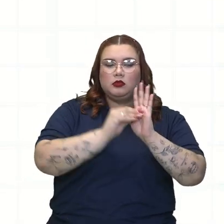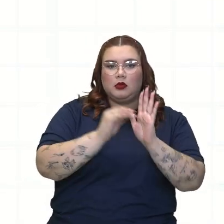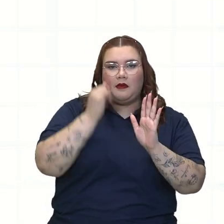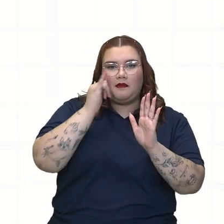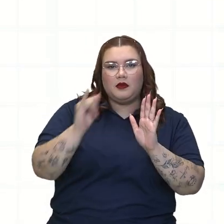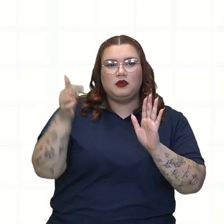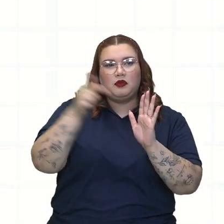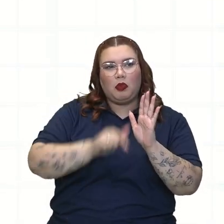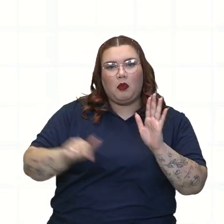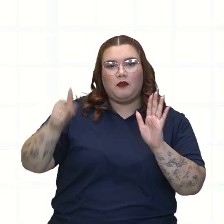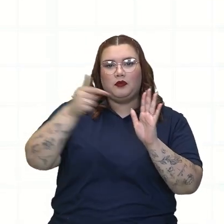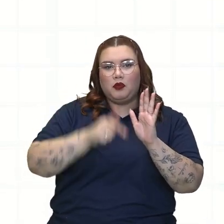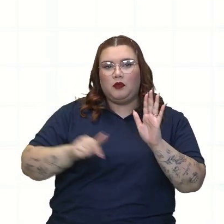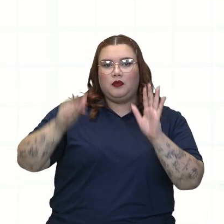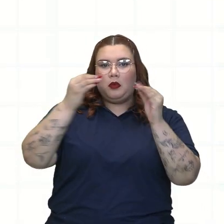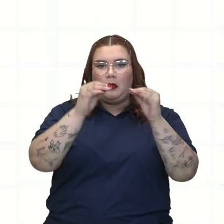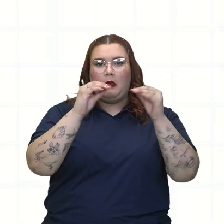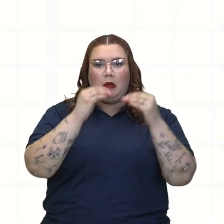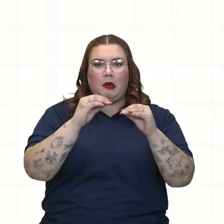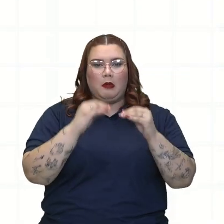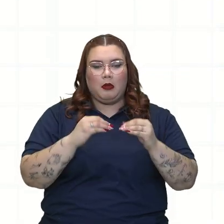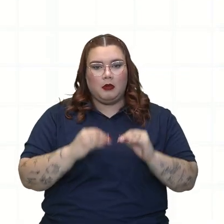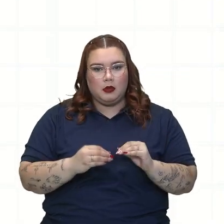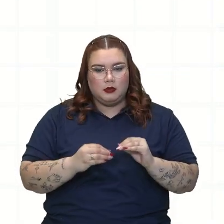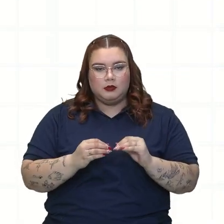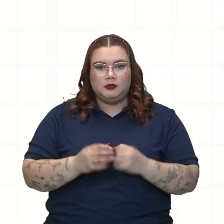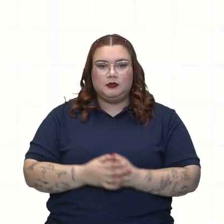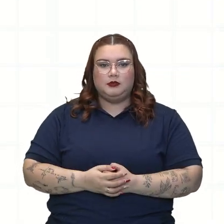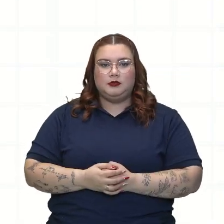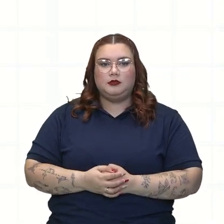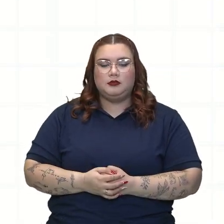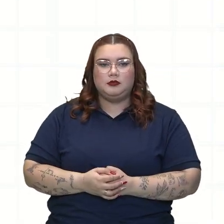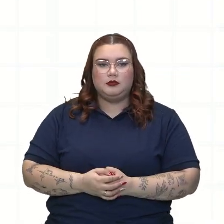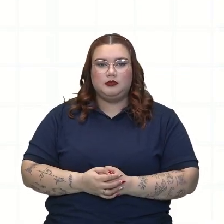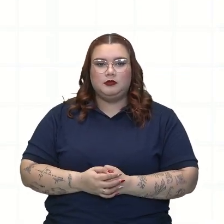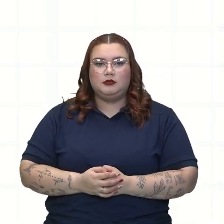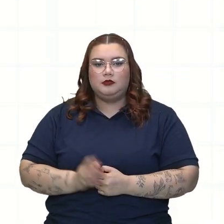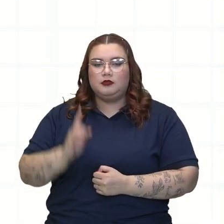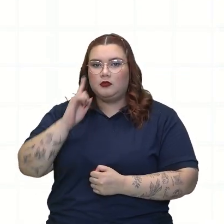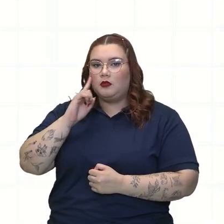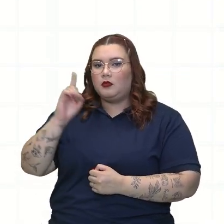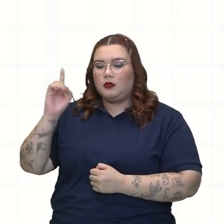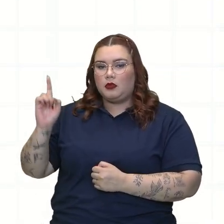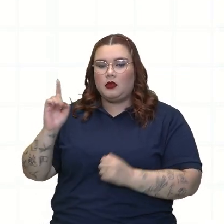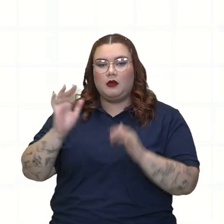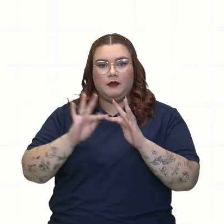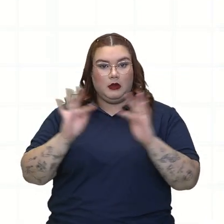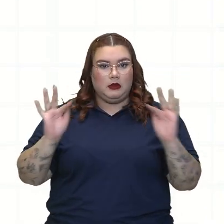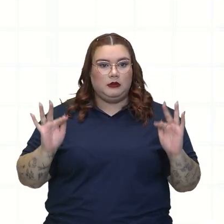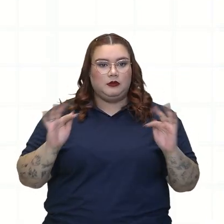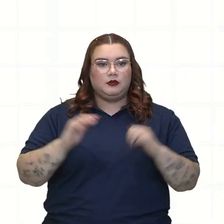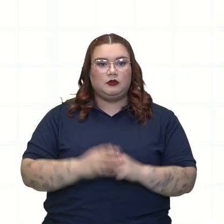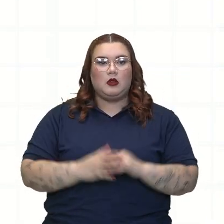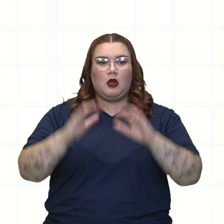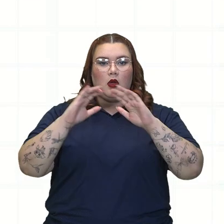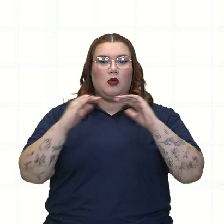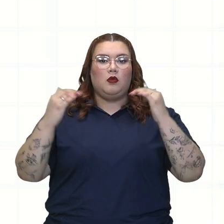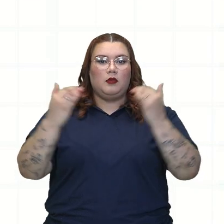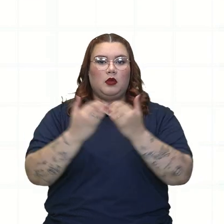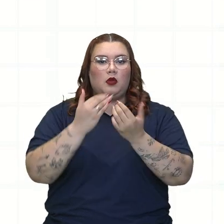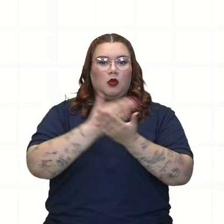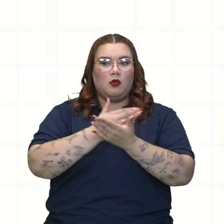repetitivo e nem fique repetindo o tempo todo a mesma palavra. Olha aqui, esse exemplo. A conferência começa na